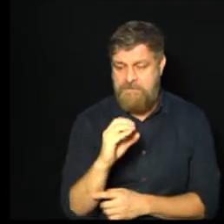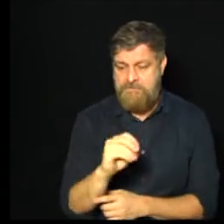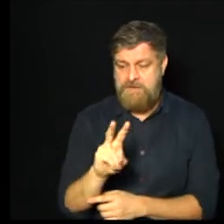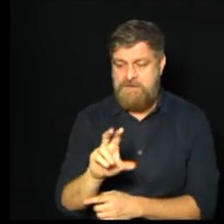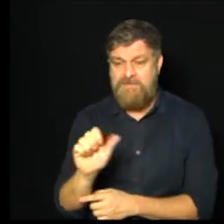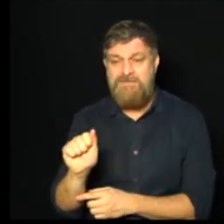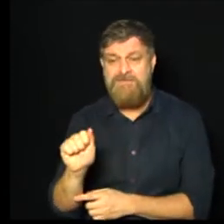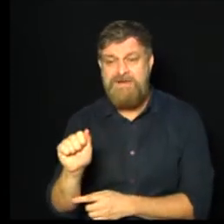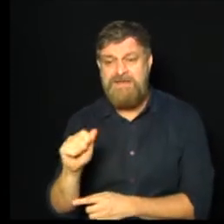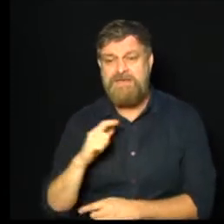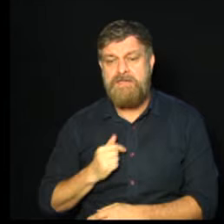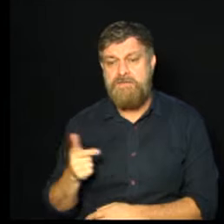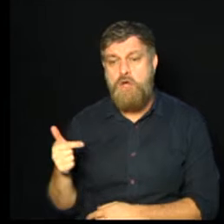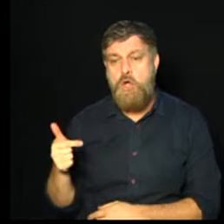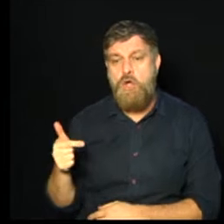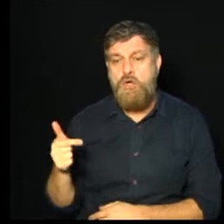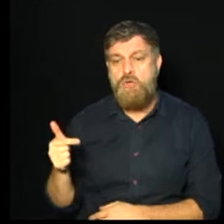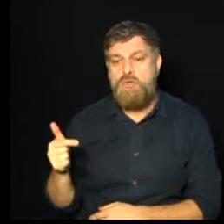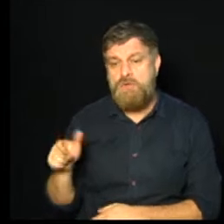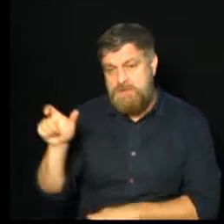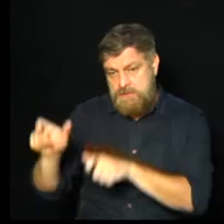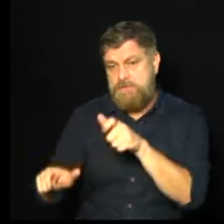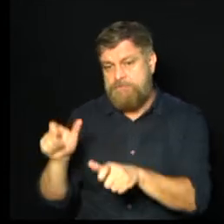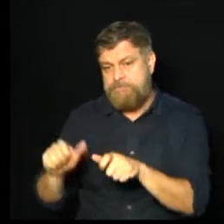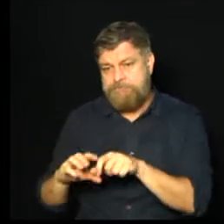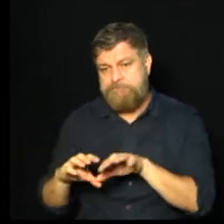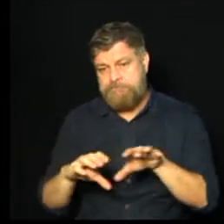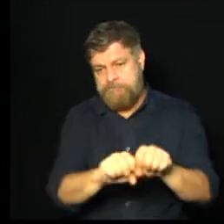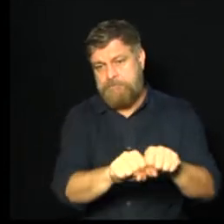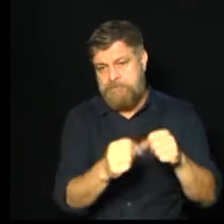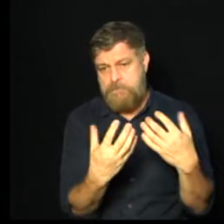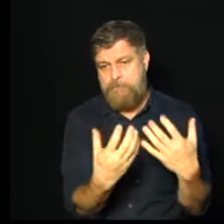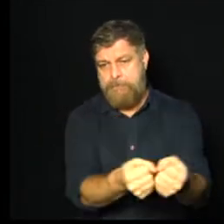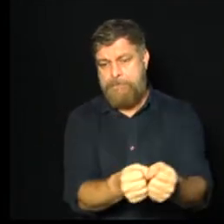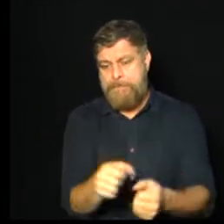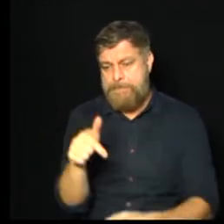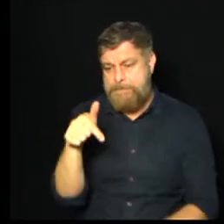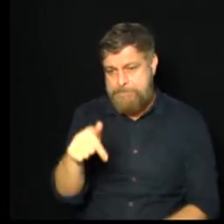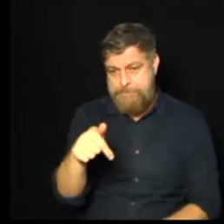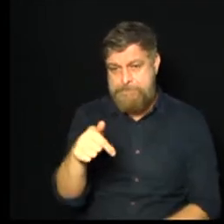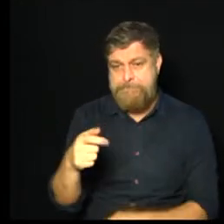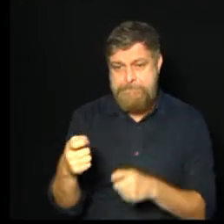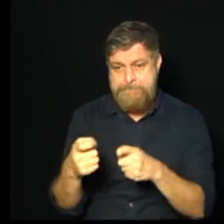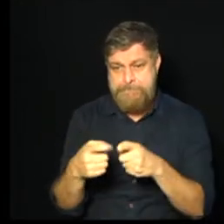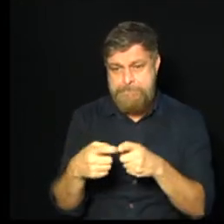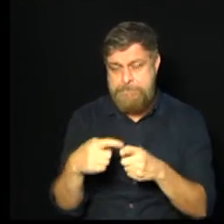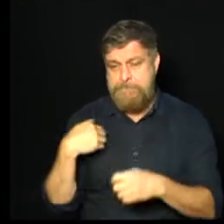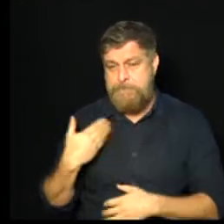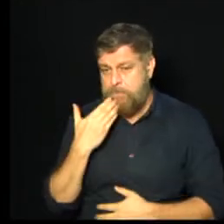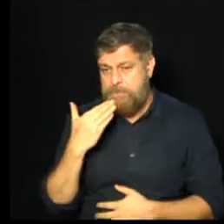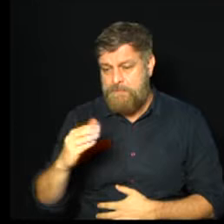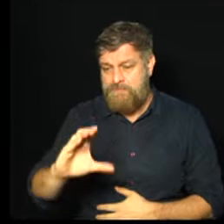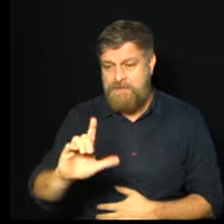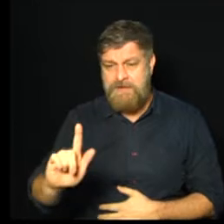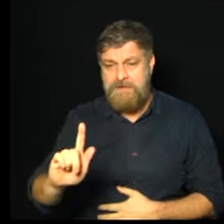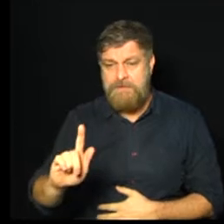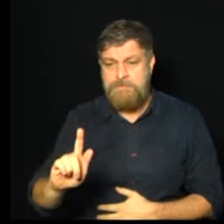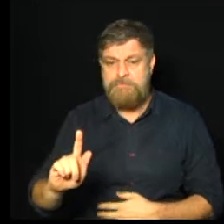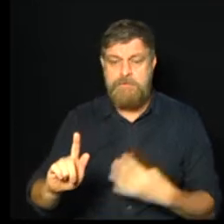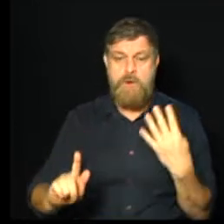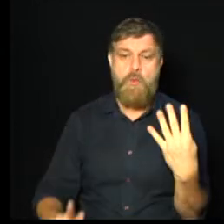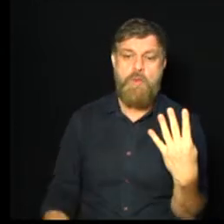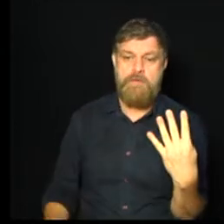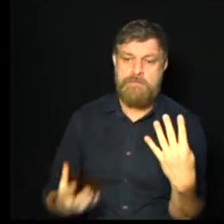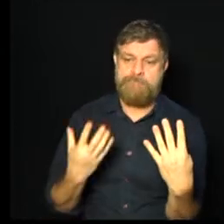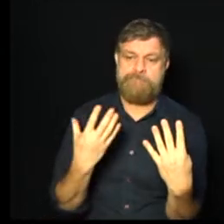obtivemos somente 12 preenchidas, sendo que de 7 médicos pedidos ao Campo Grande, somente 4